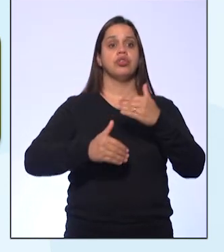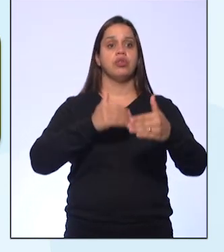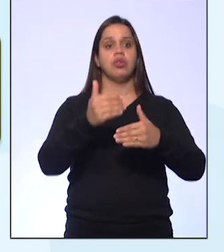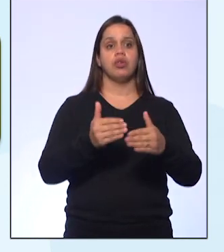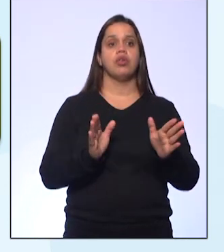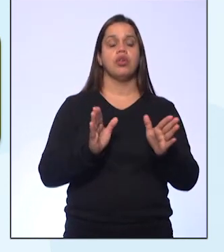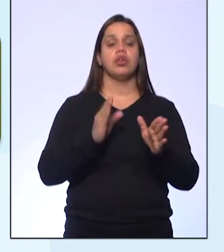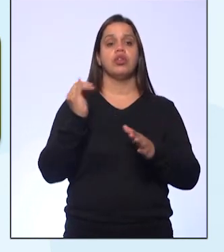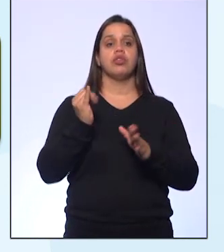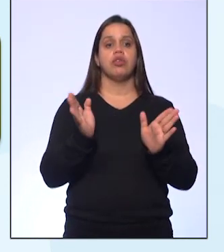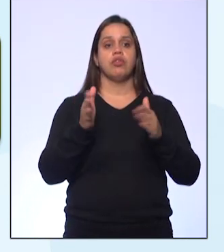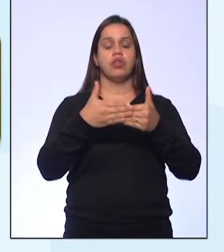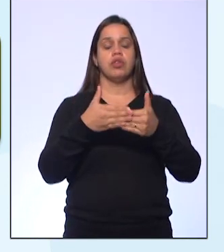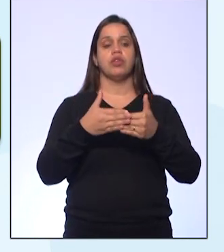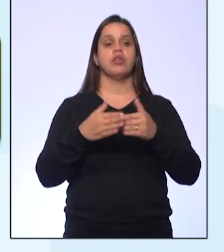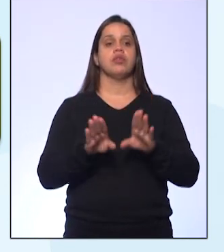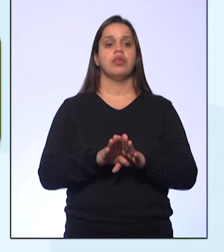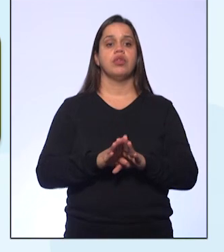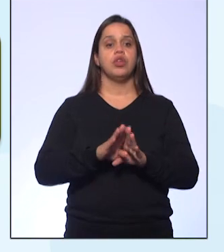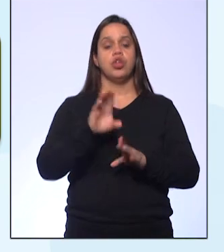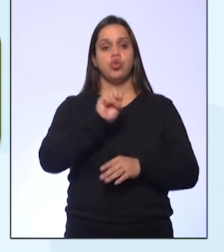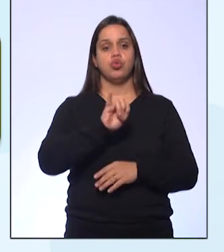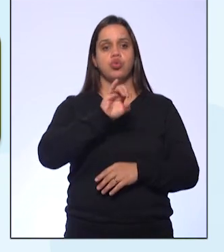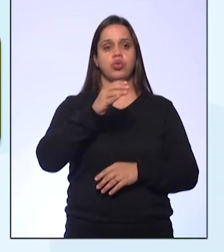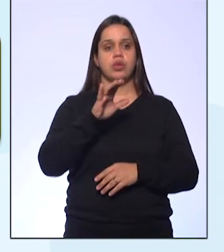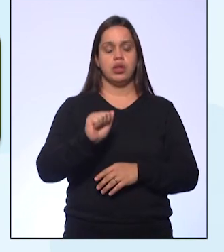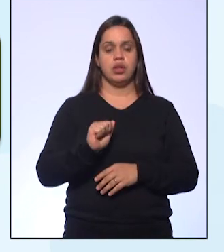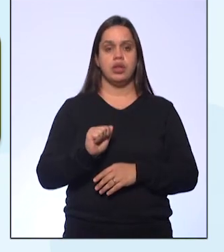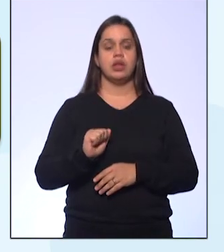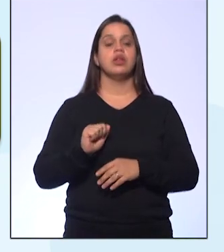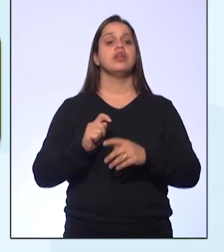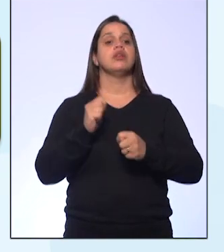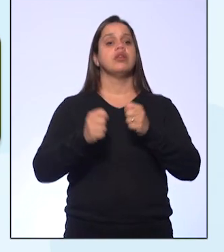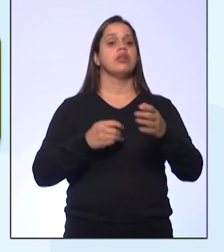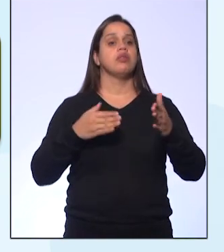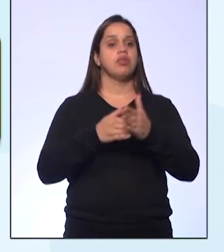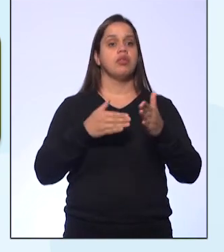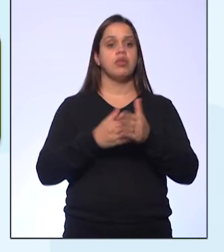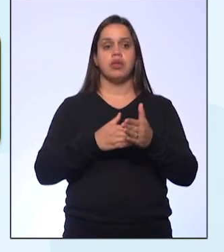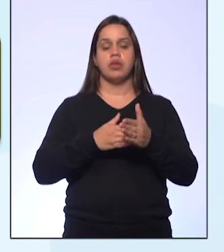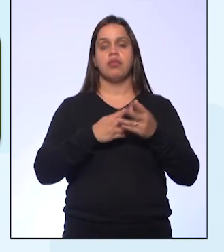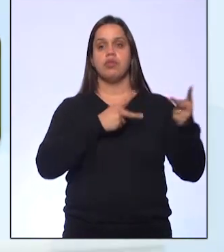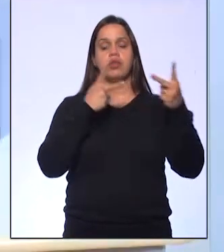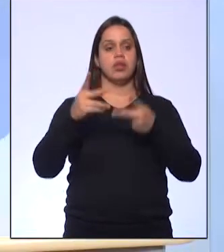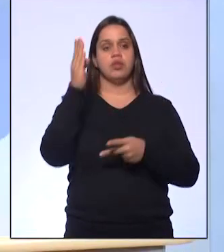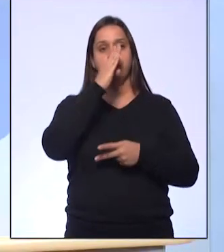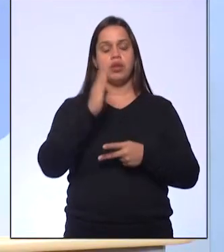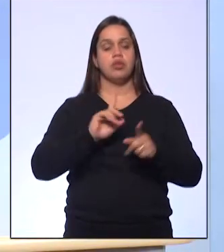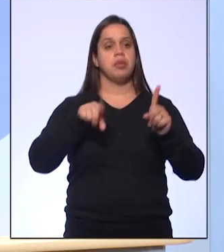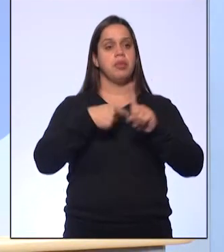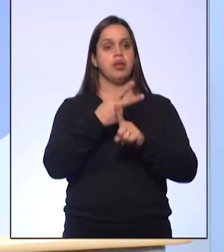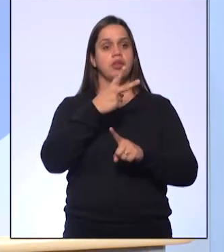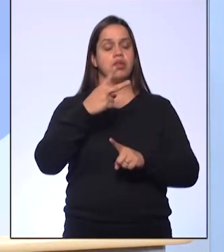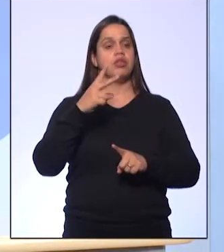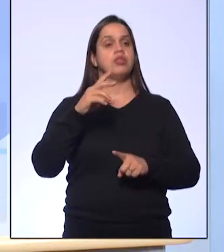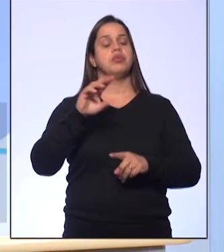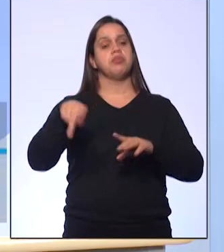Suíça restringe visitantes do Brasil e de demais 28 países. Então, nós temos aí